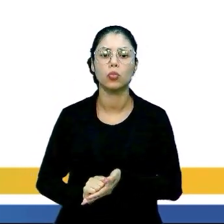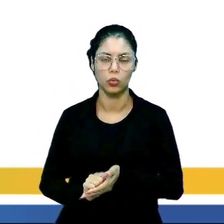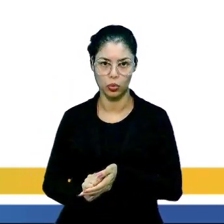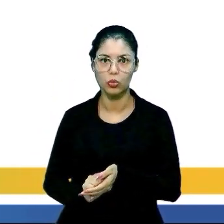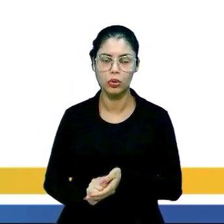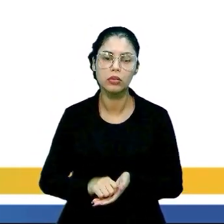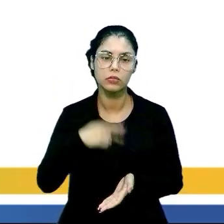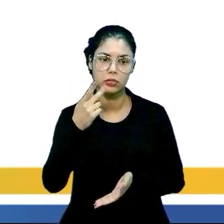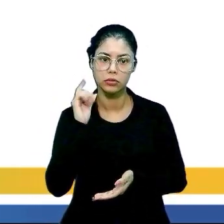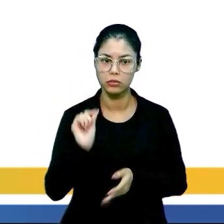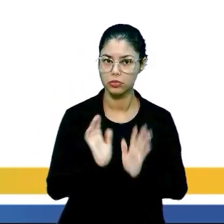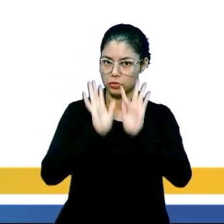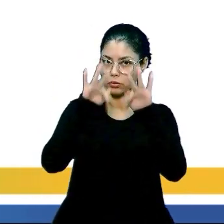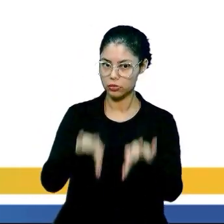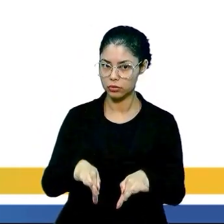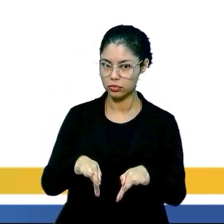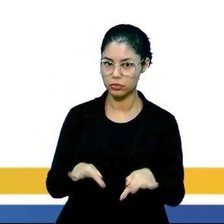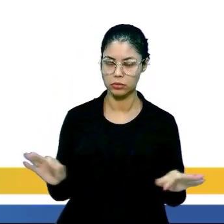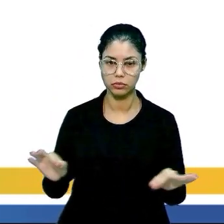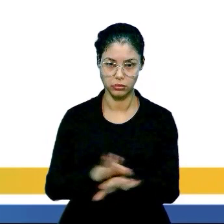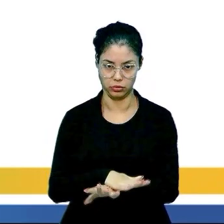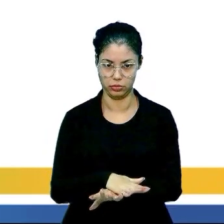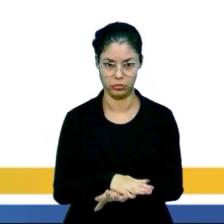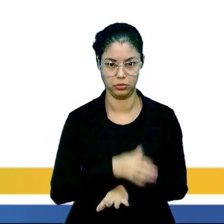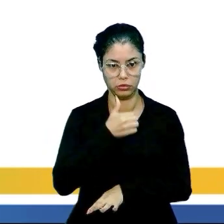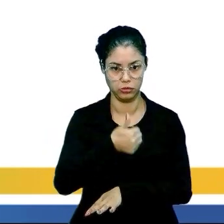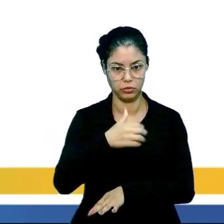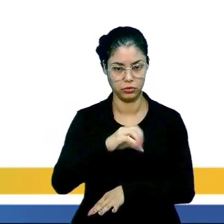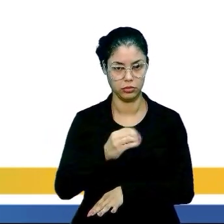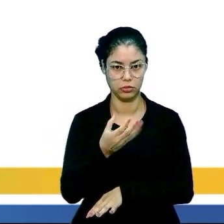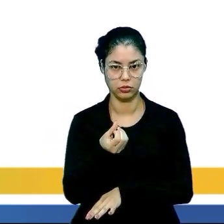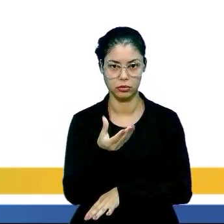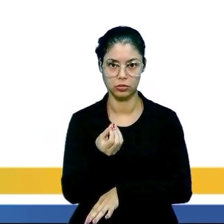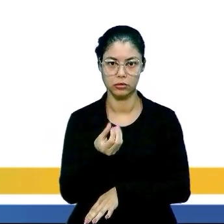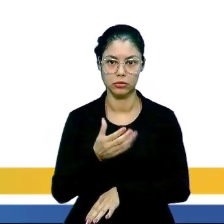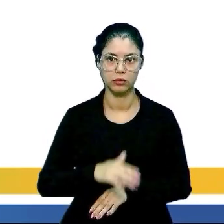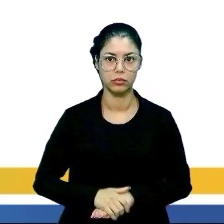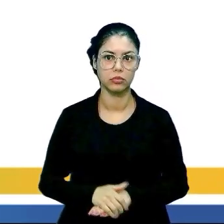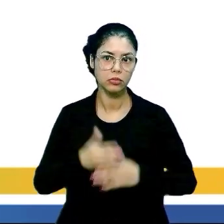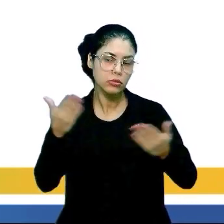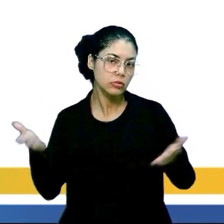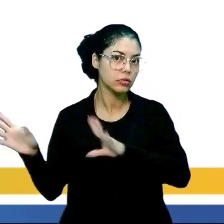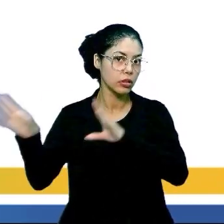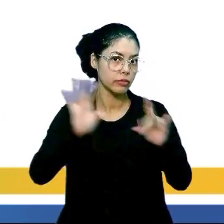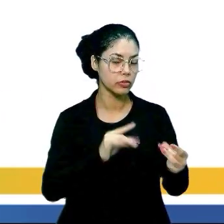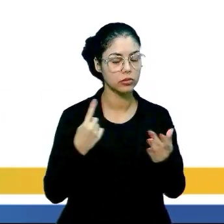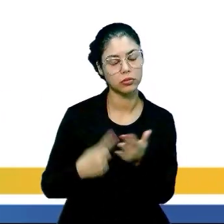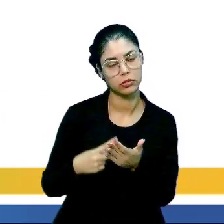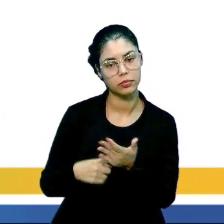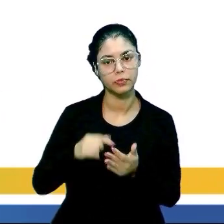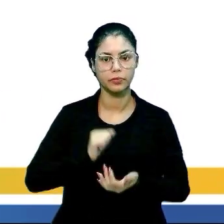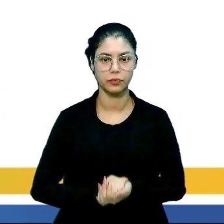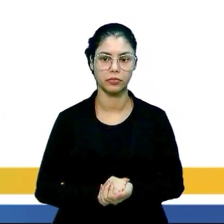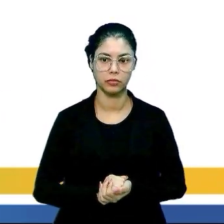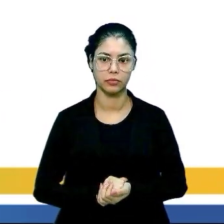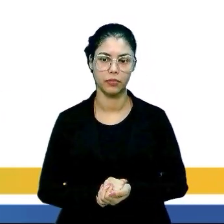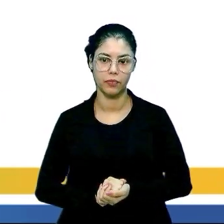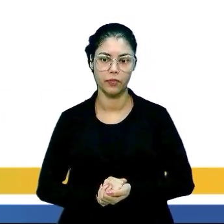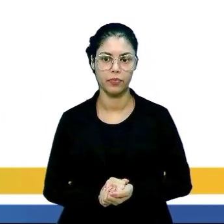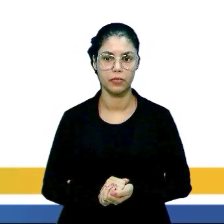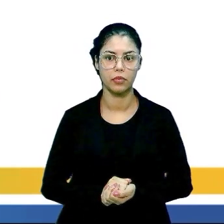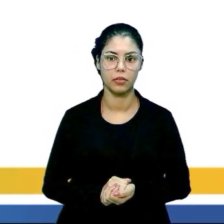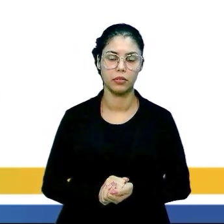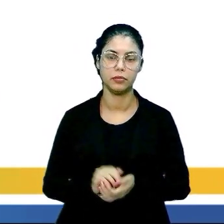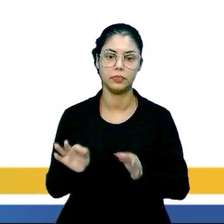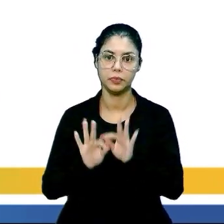dizem que ela conclui-se ou termina aí em 1960. Então, levando em consideração